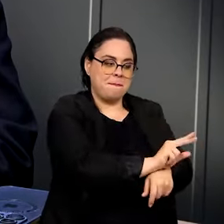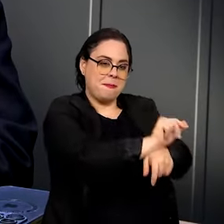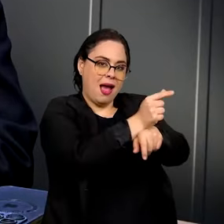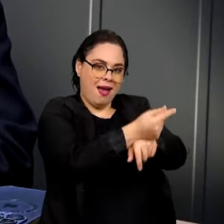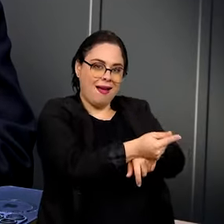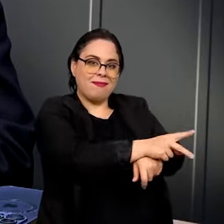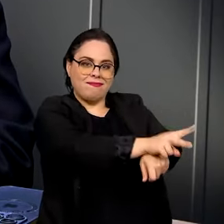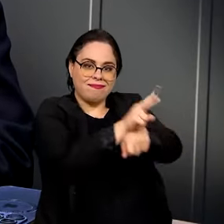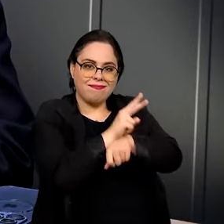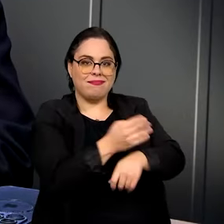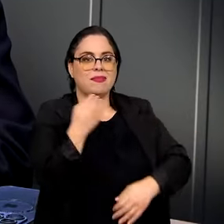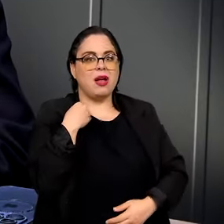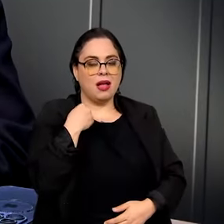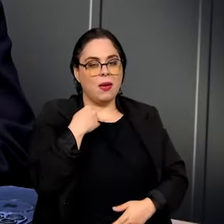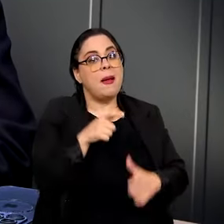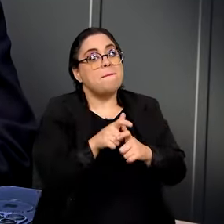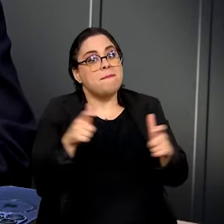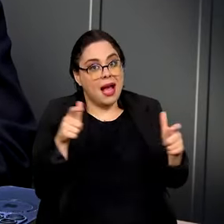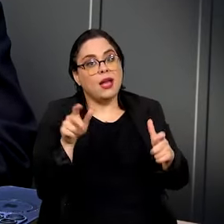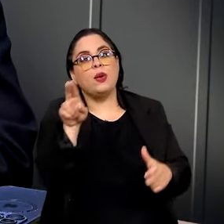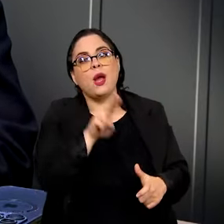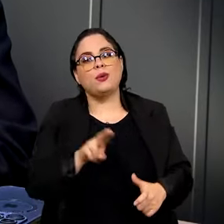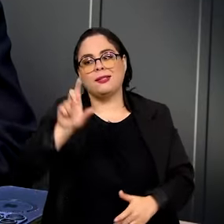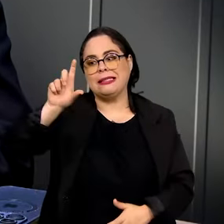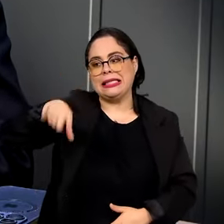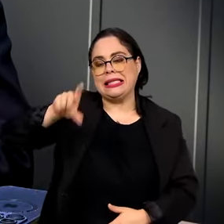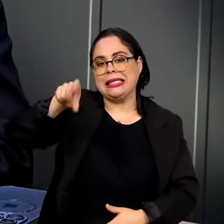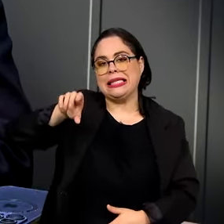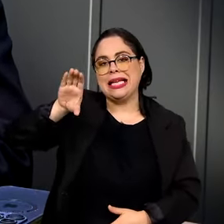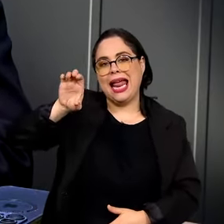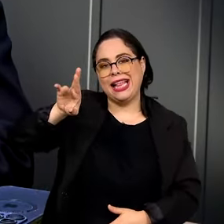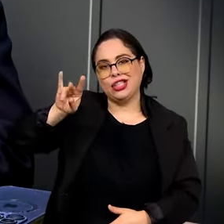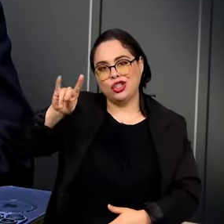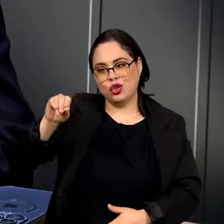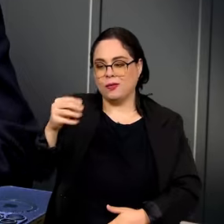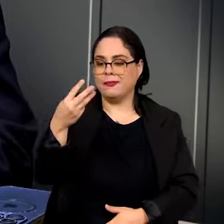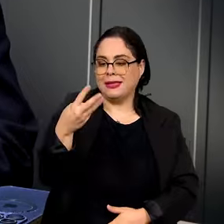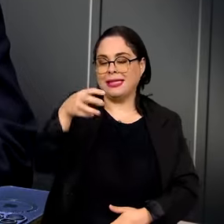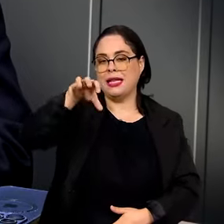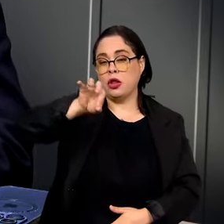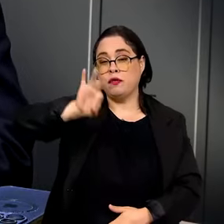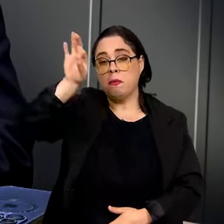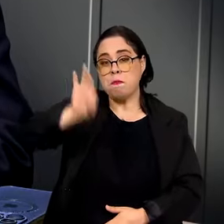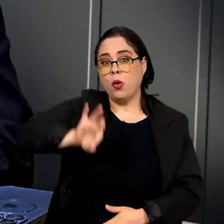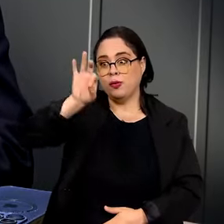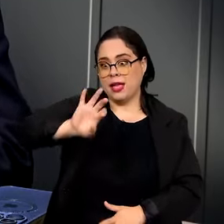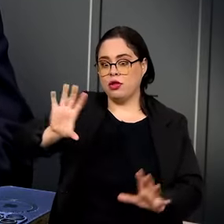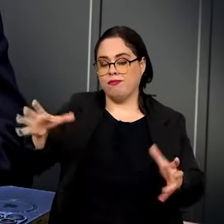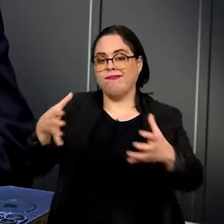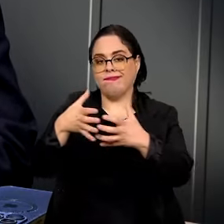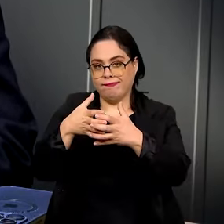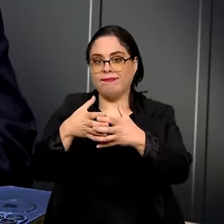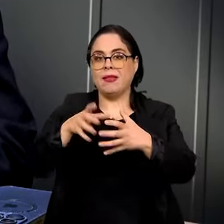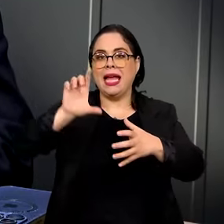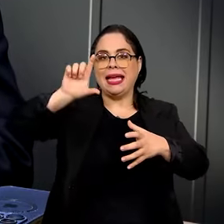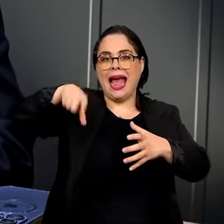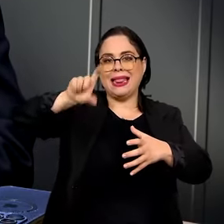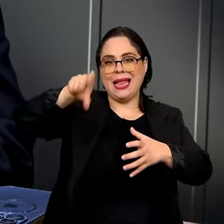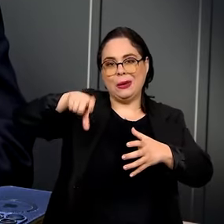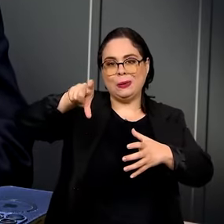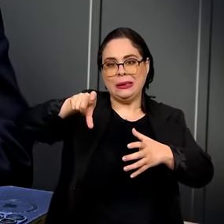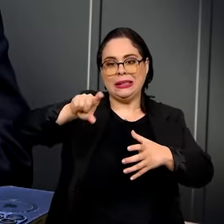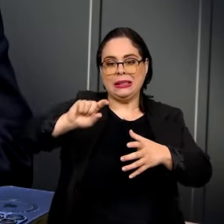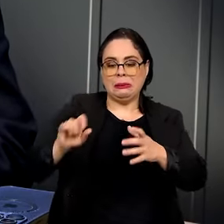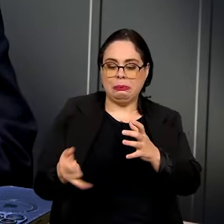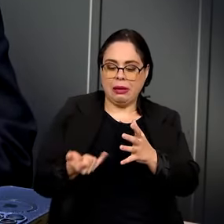público acessa um crédito a maioria acessa crédito ainda através do cartão de crédito 39% desse